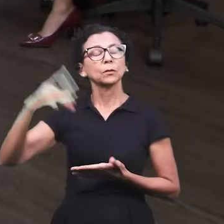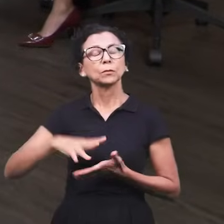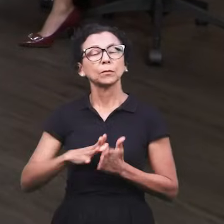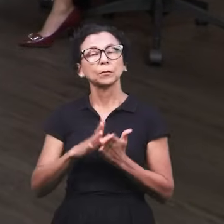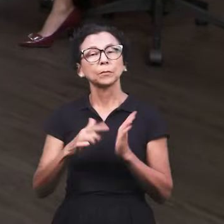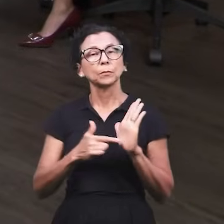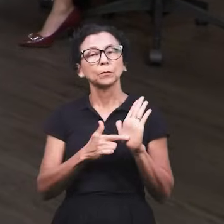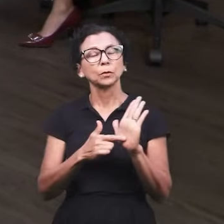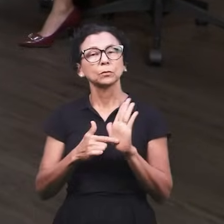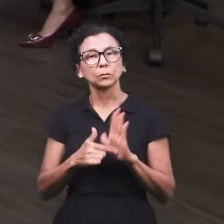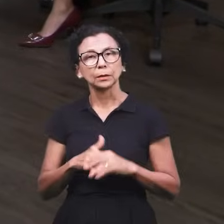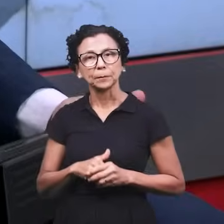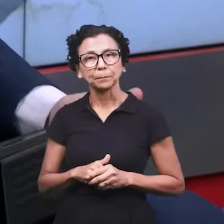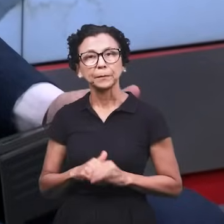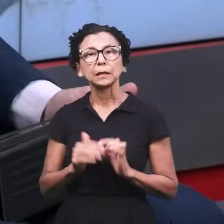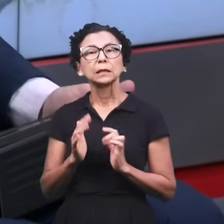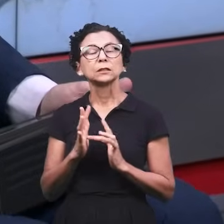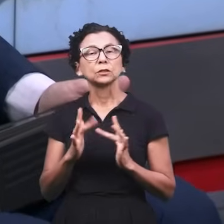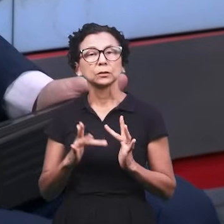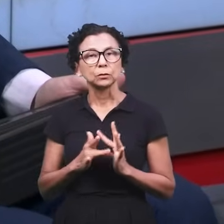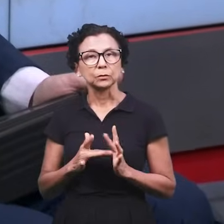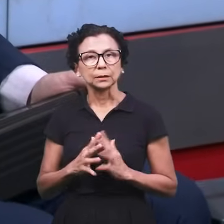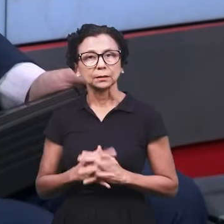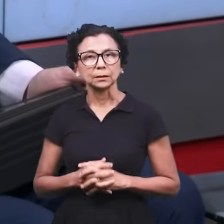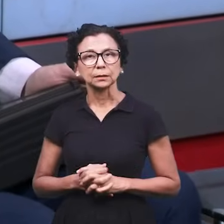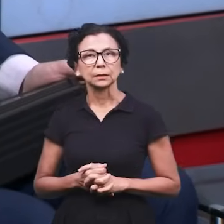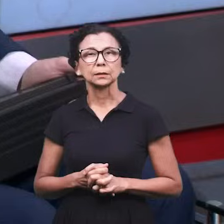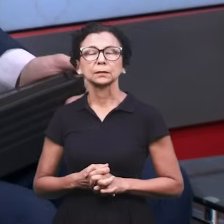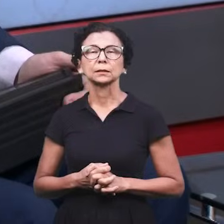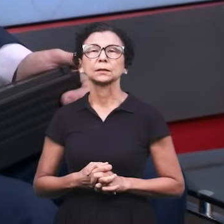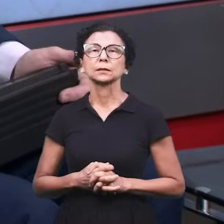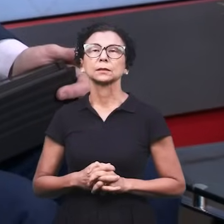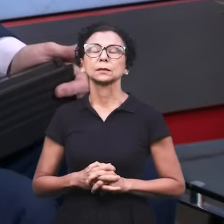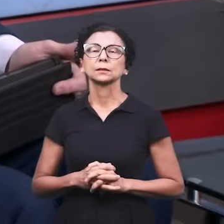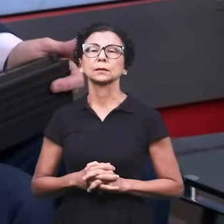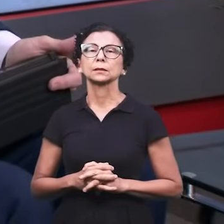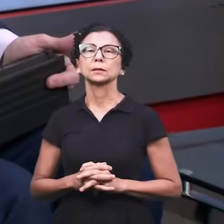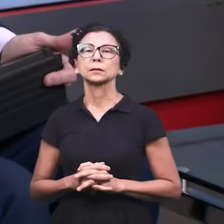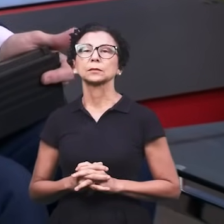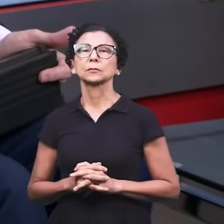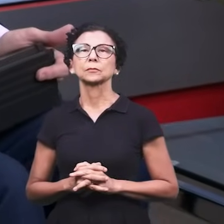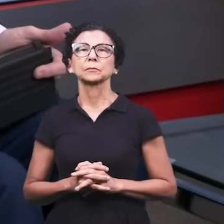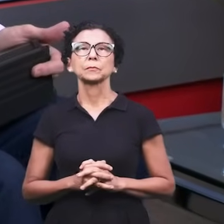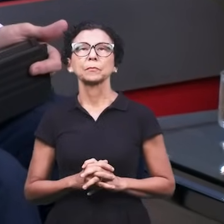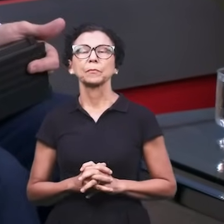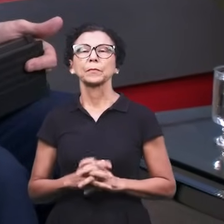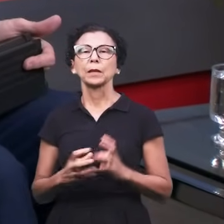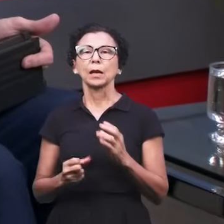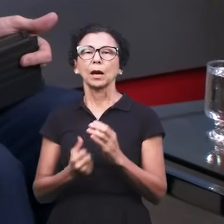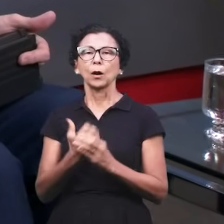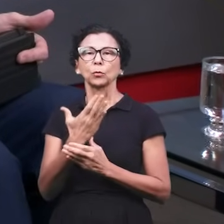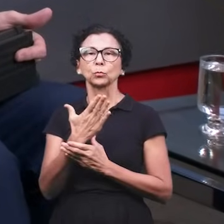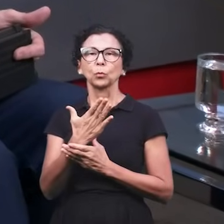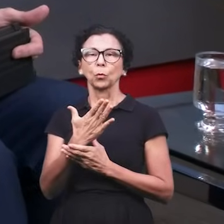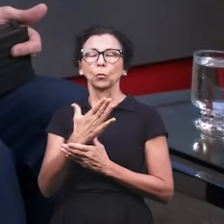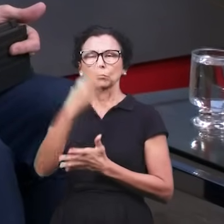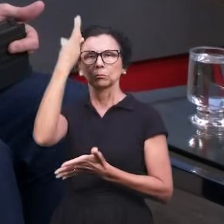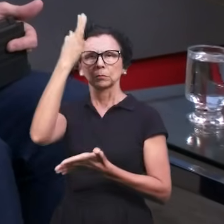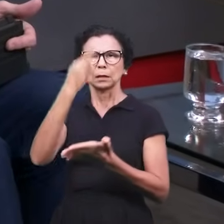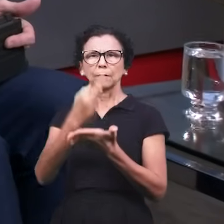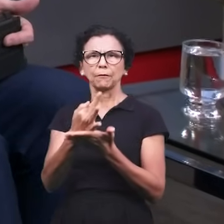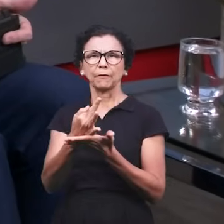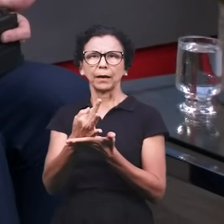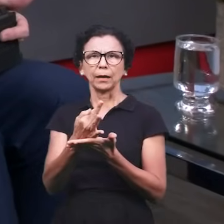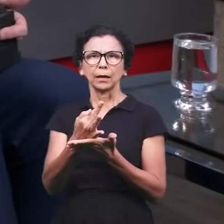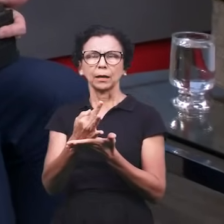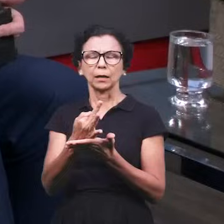Senhor coloca que Jesus, quando você vai falar da fé, você está falando de Jesus. Ele é autor e consumador da fé. E o